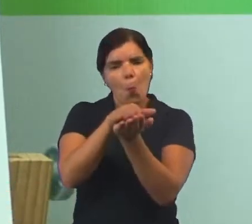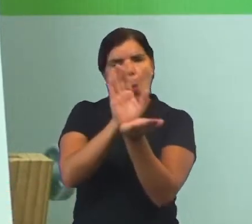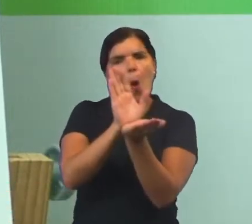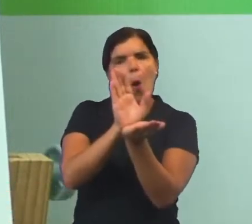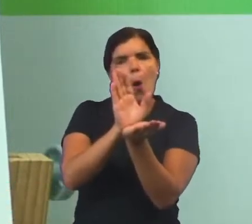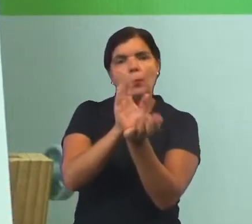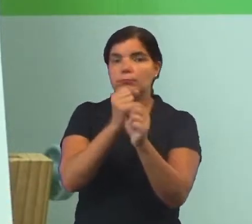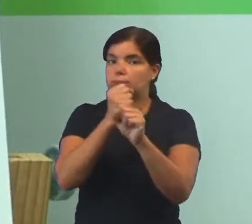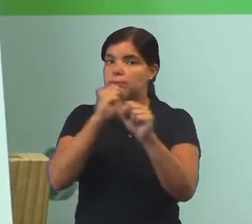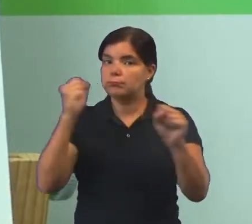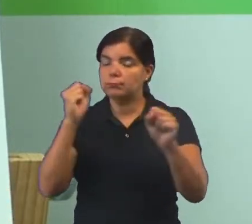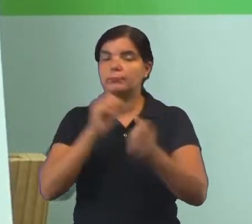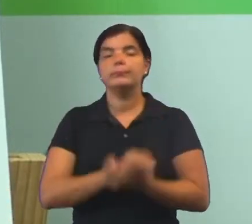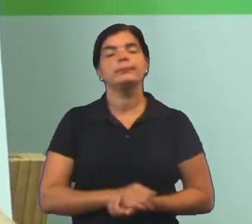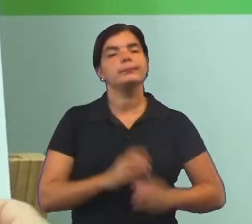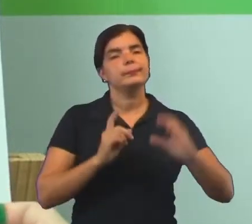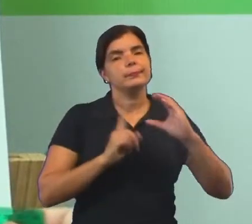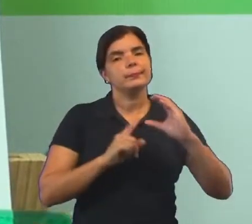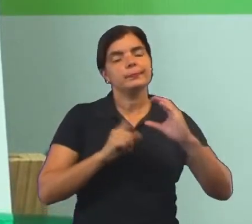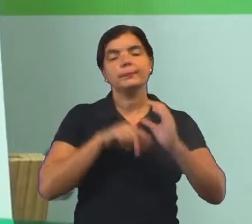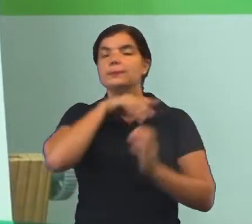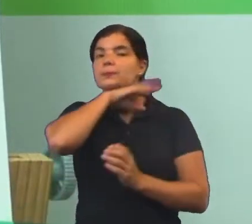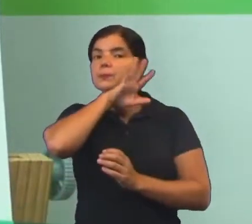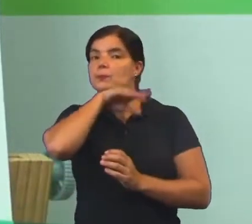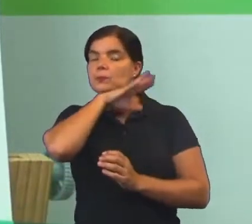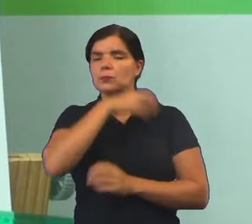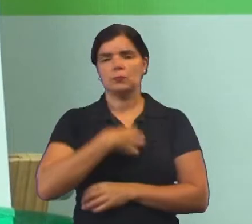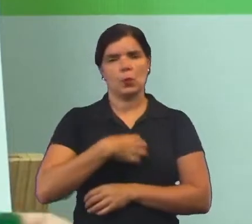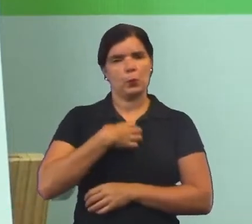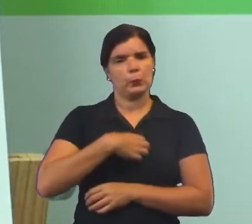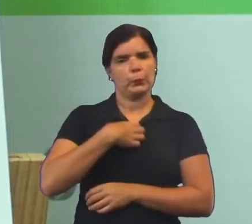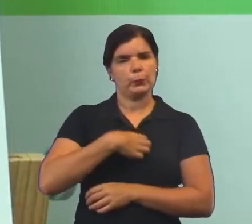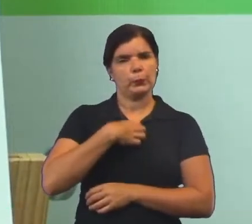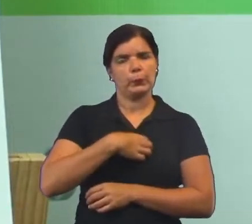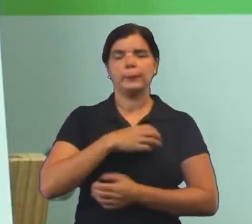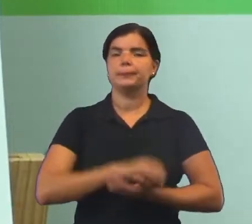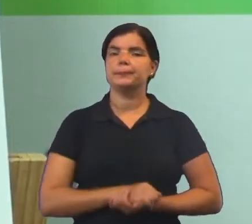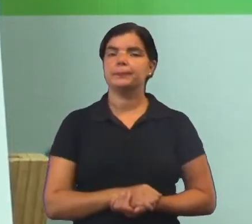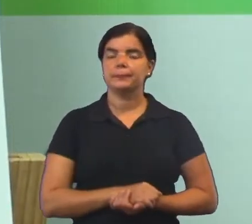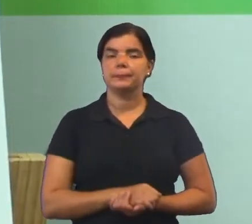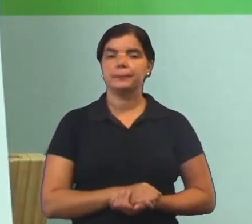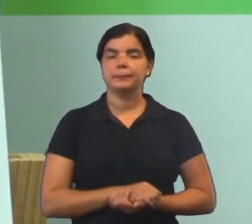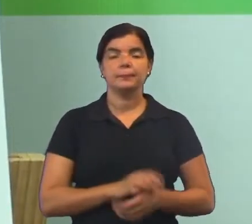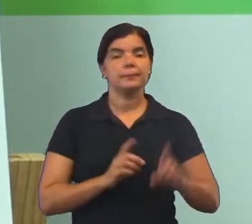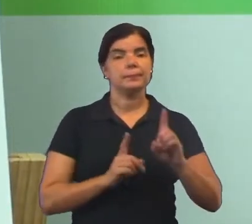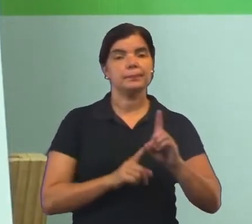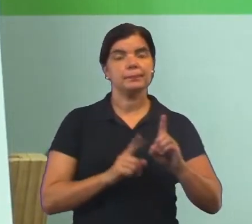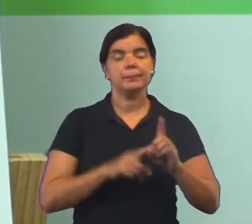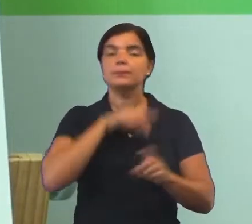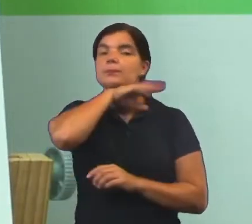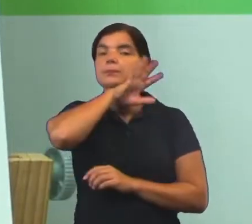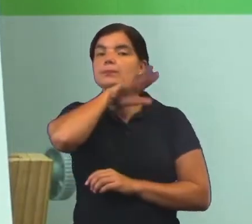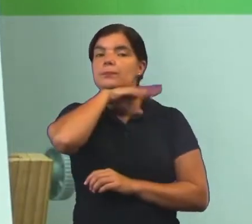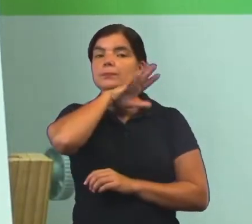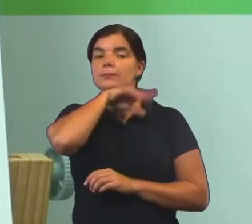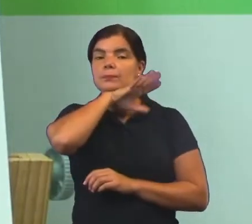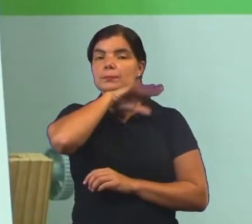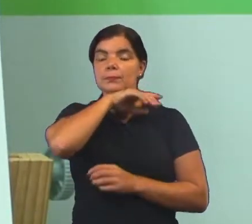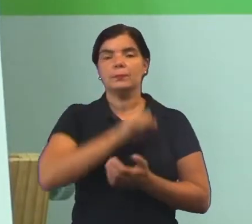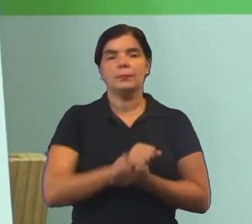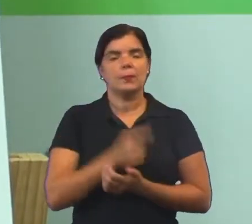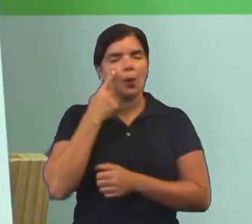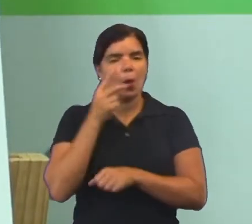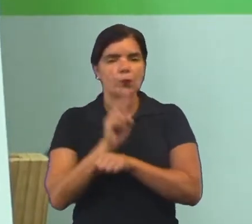grande? Alternativa C, os animais estão revoltados? Alternativa D, os animais ficarão